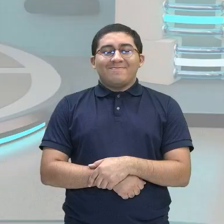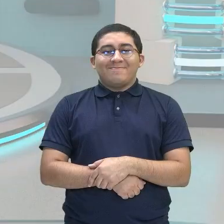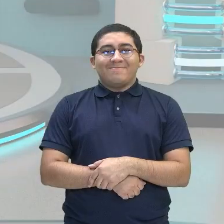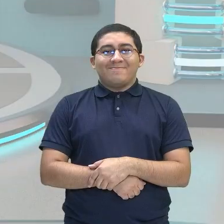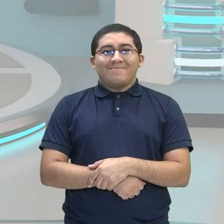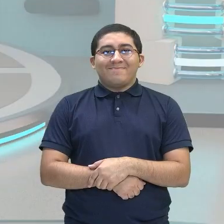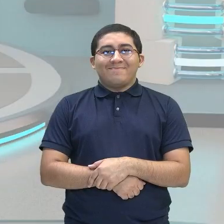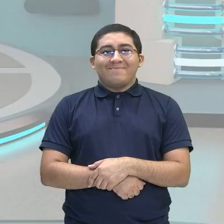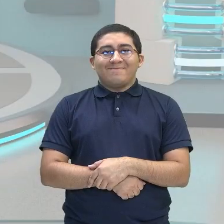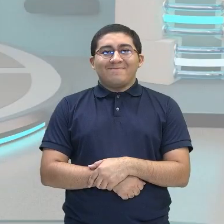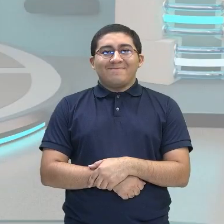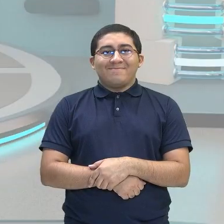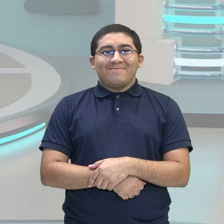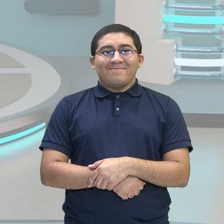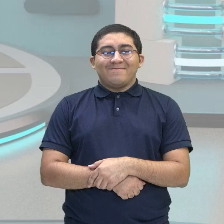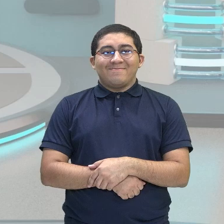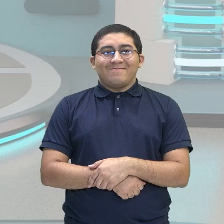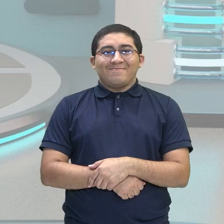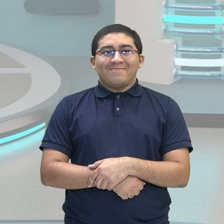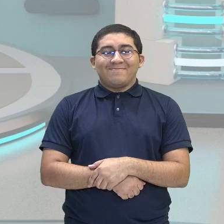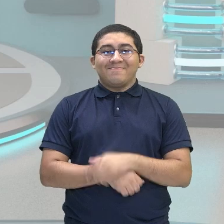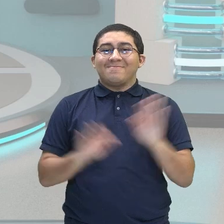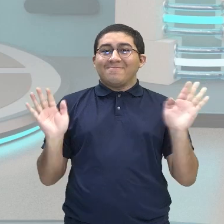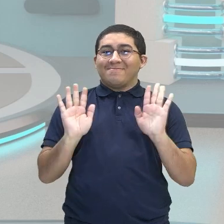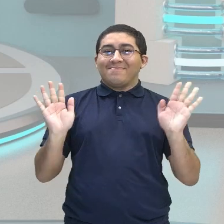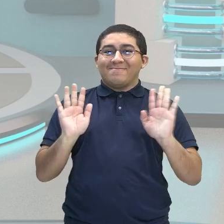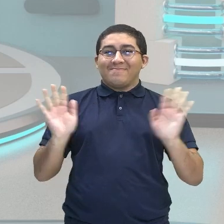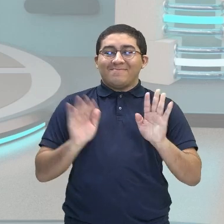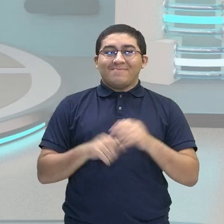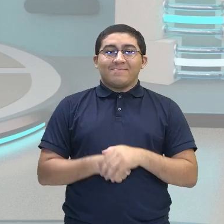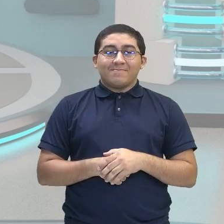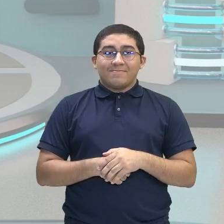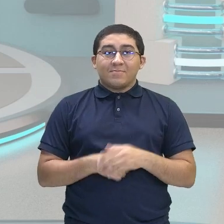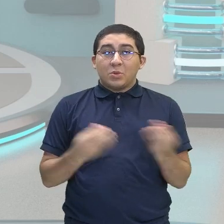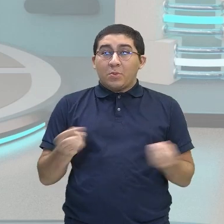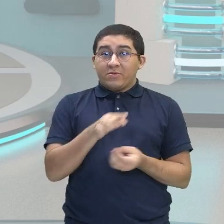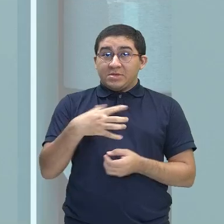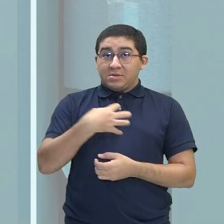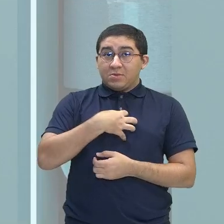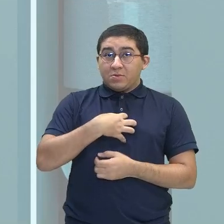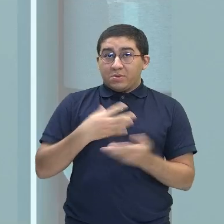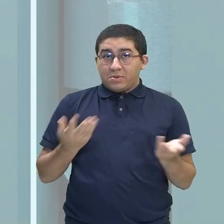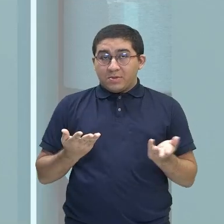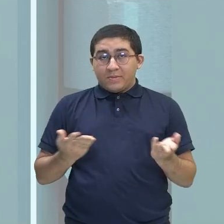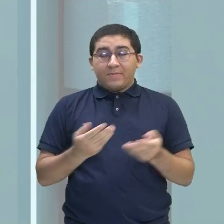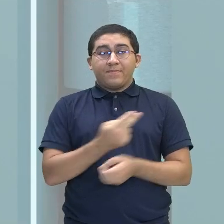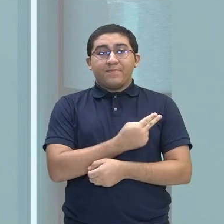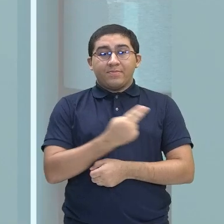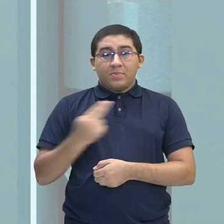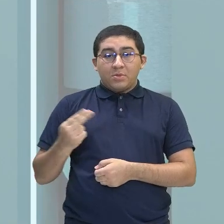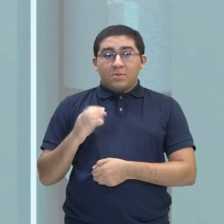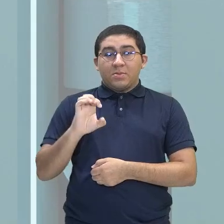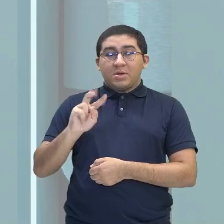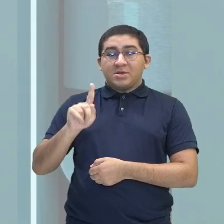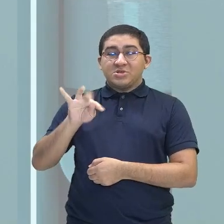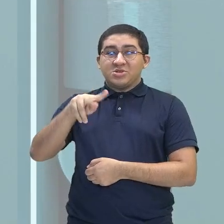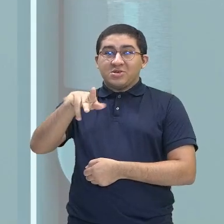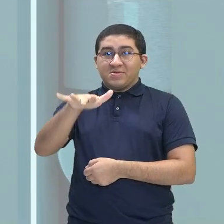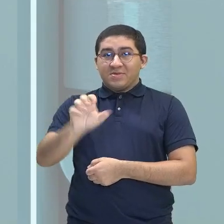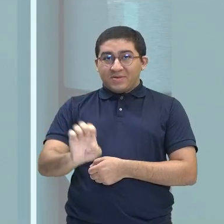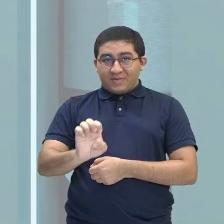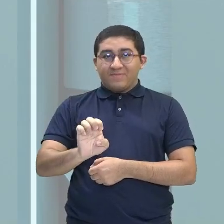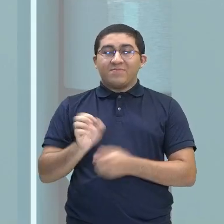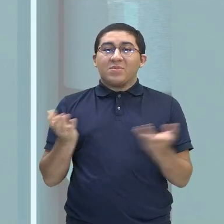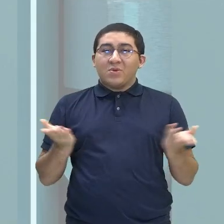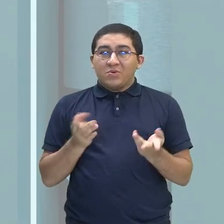Hi there, how are ya? Oi, pessoal, como vocês estão? Eu sou a professora Cristiane Mourão e